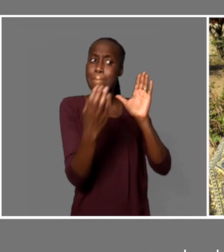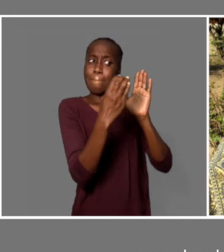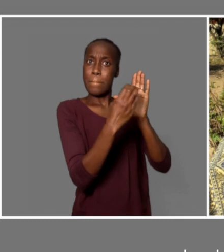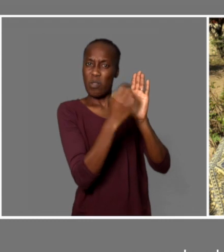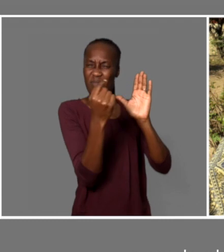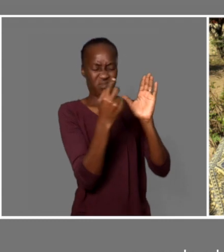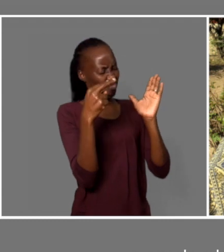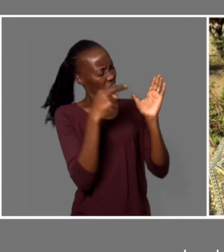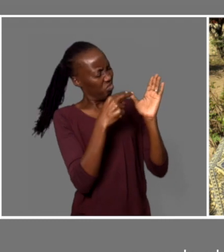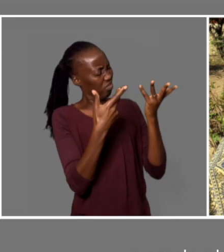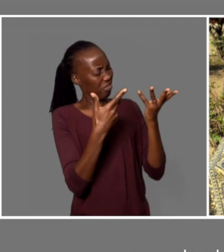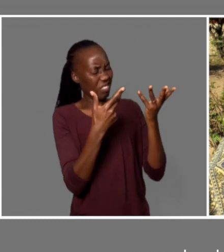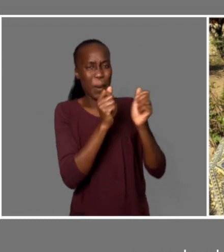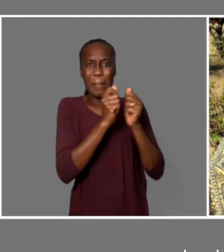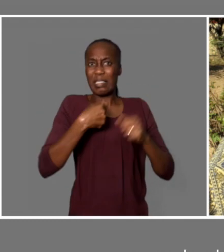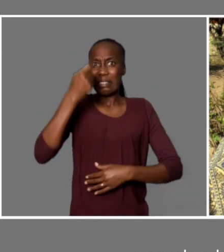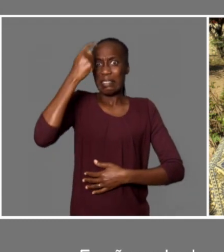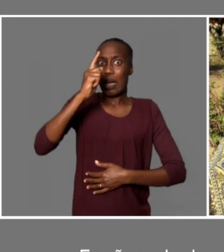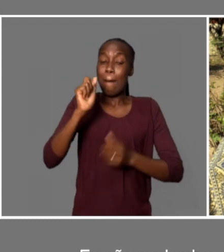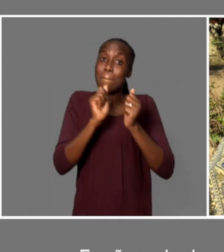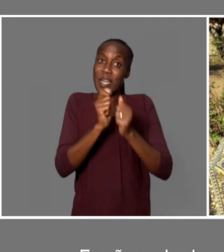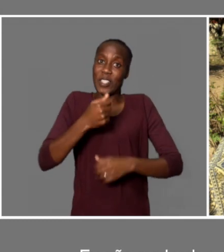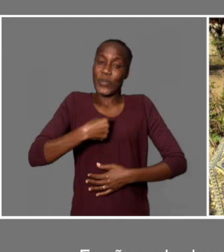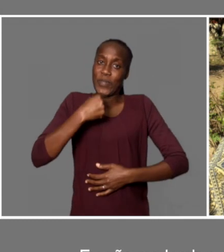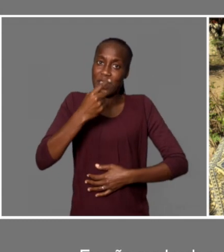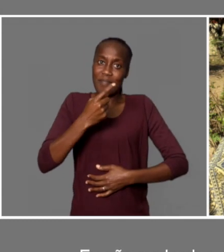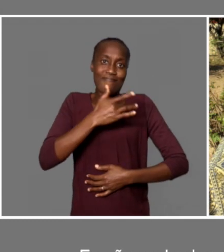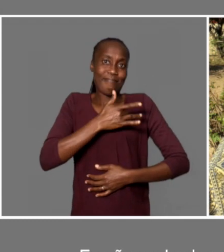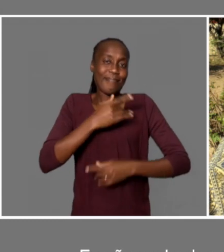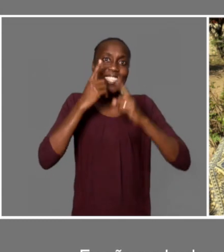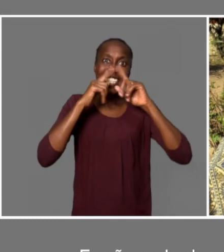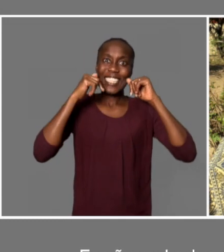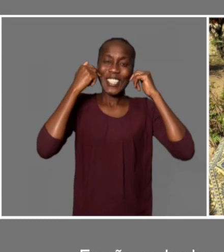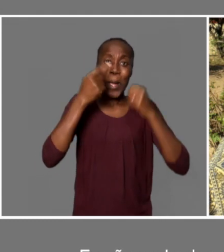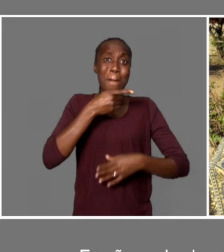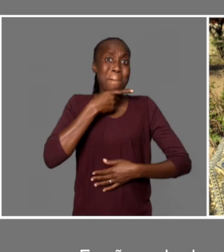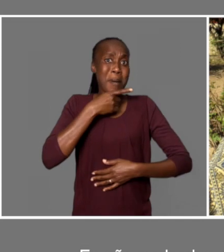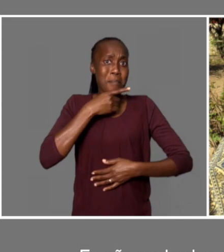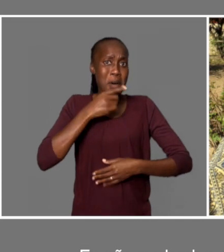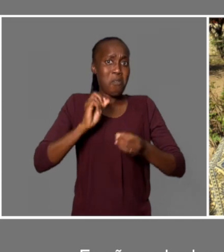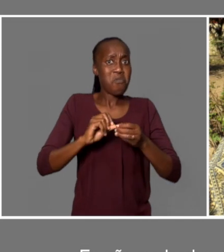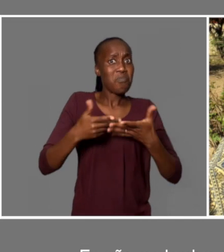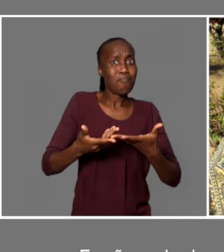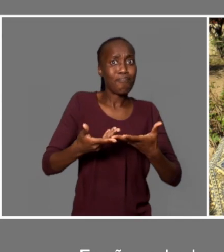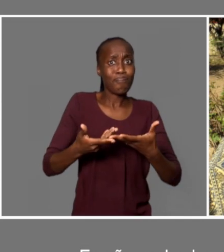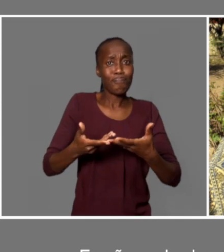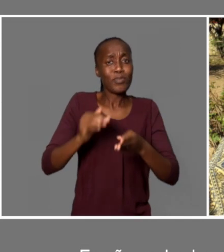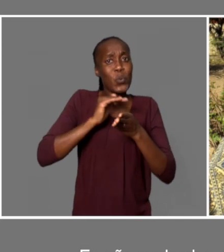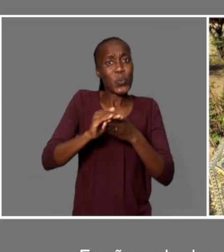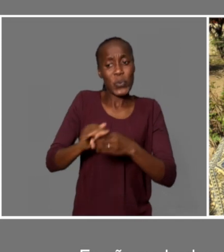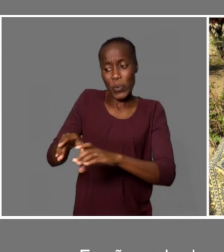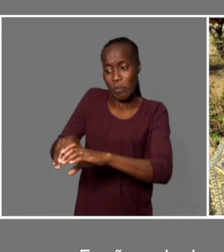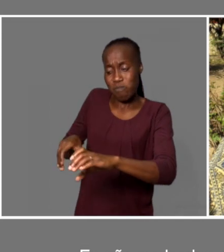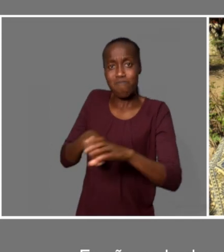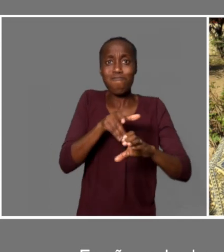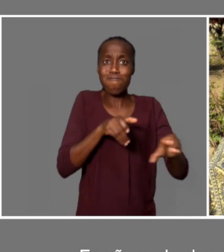adaptação me sensibilizou muito. Eu não me lembro em que momento eu vi, mas só sei que vi no Facebook. Até